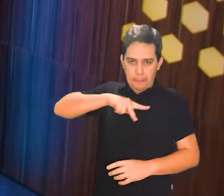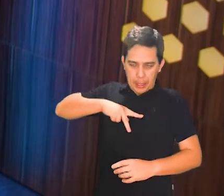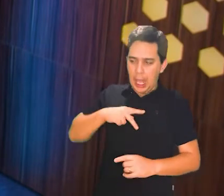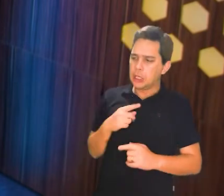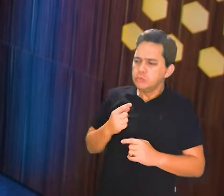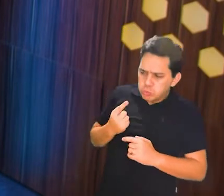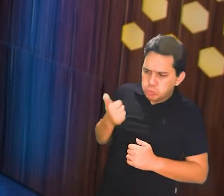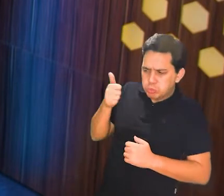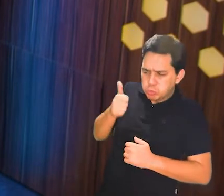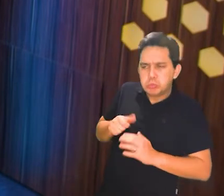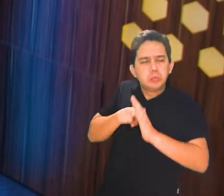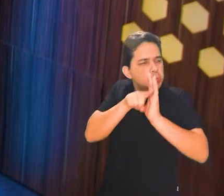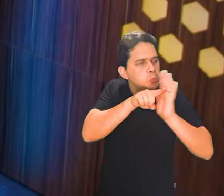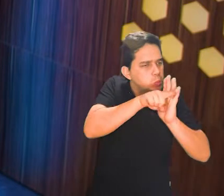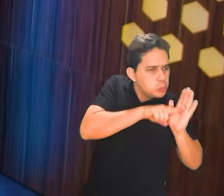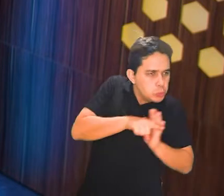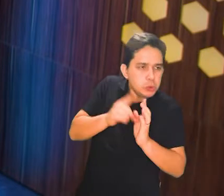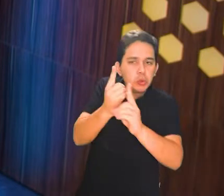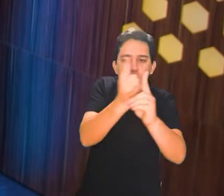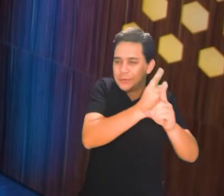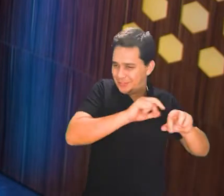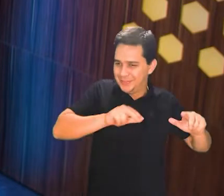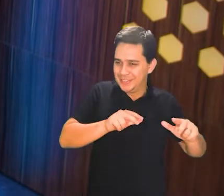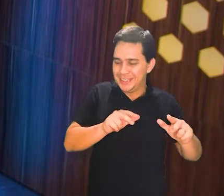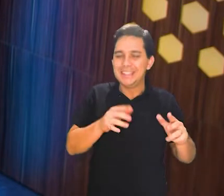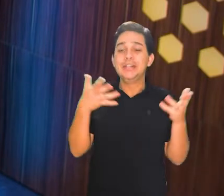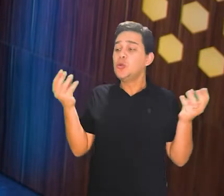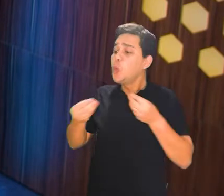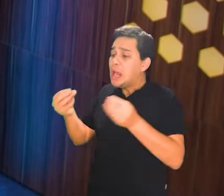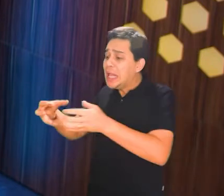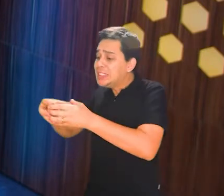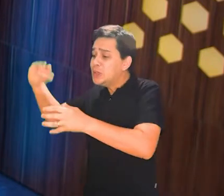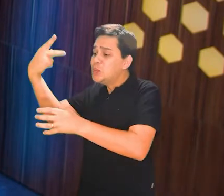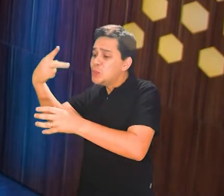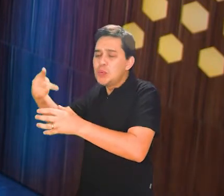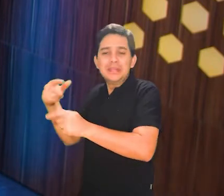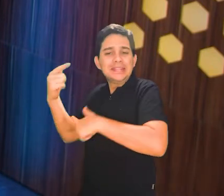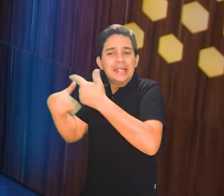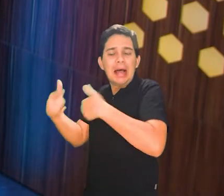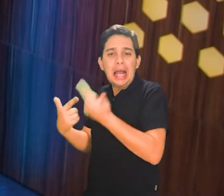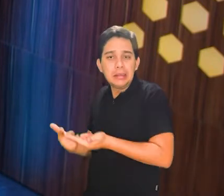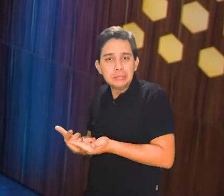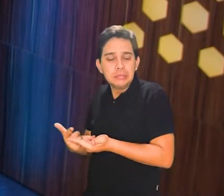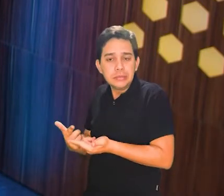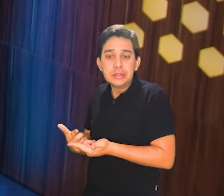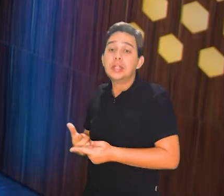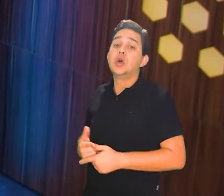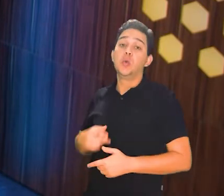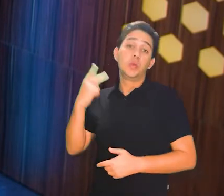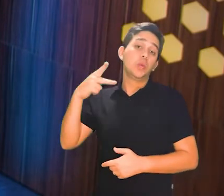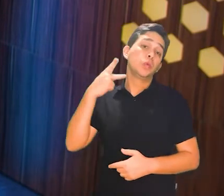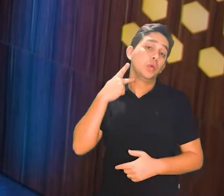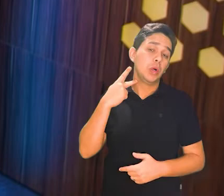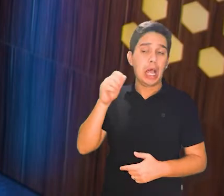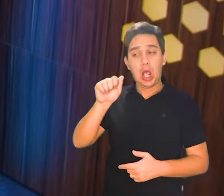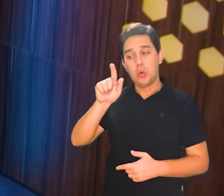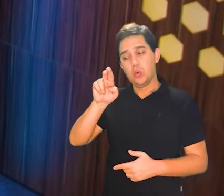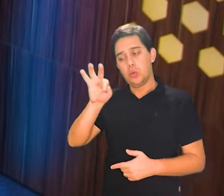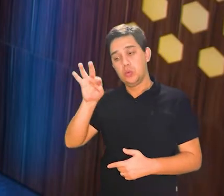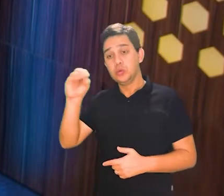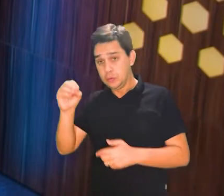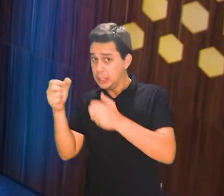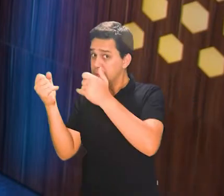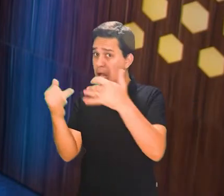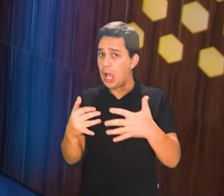MPRJ, a repórter Juliana Duarte entrevistou o procurador de justiça Augusto Viana Lopes. Acompanhe a reprise